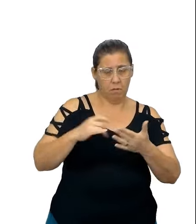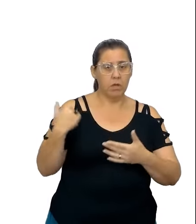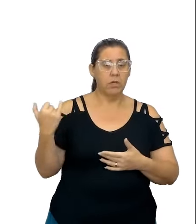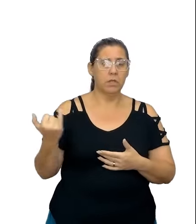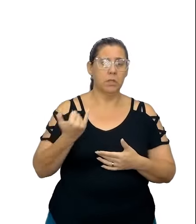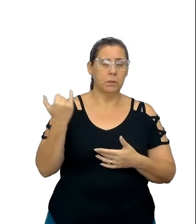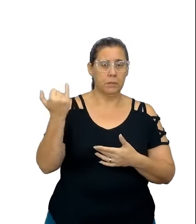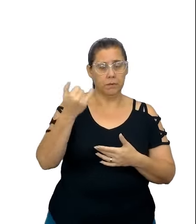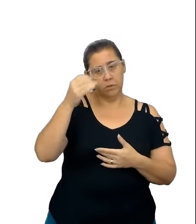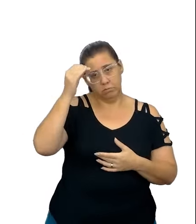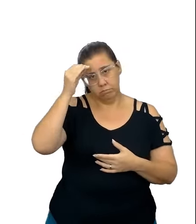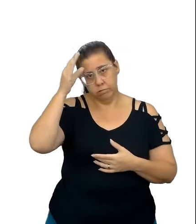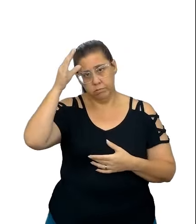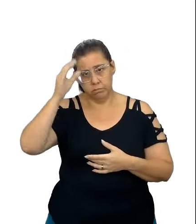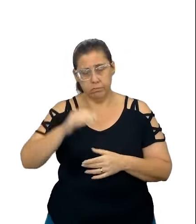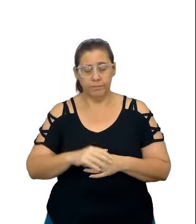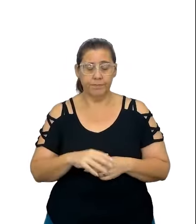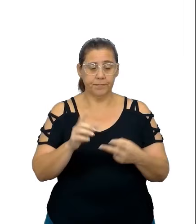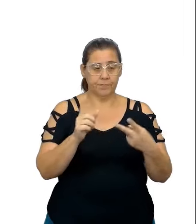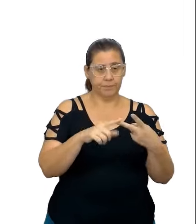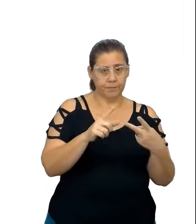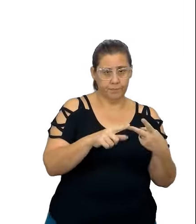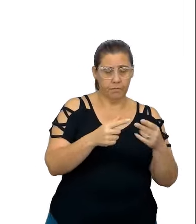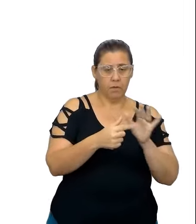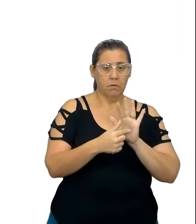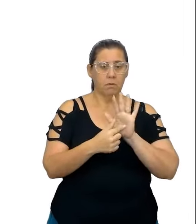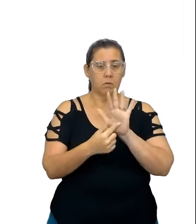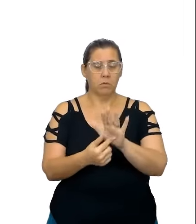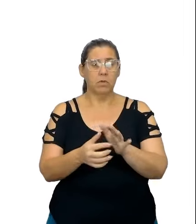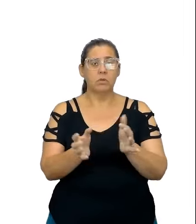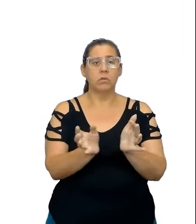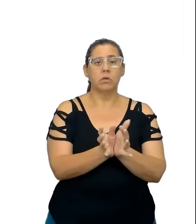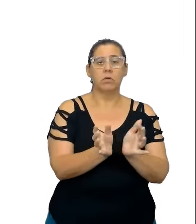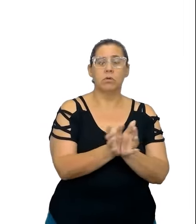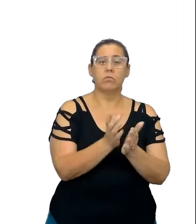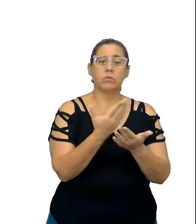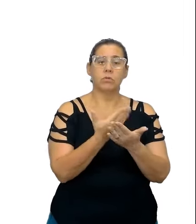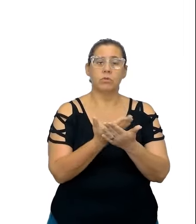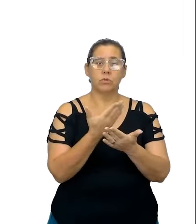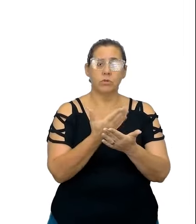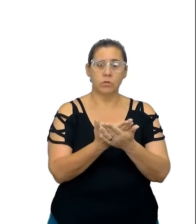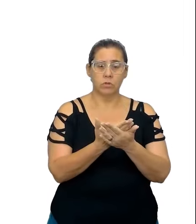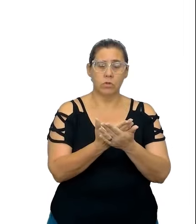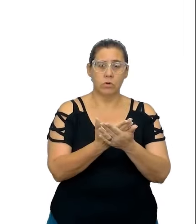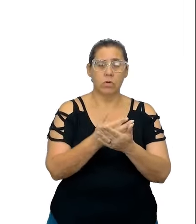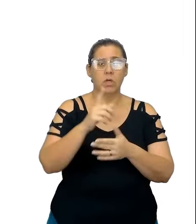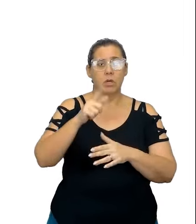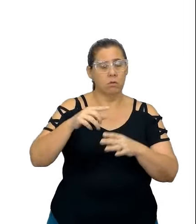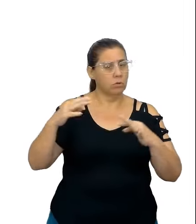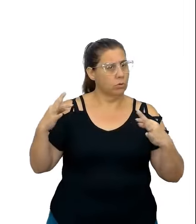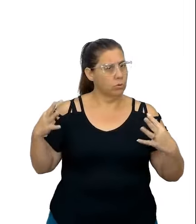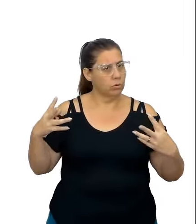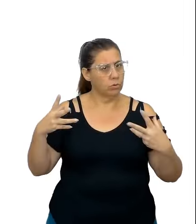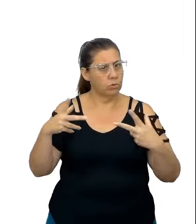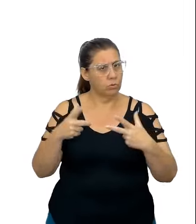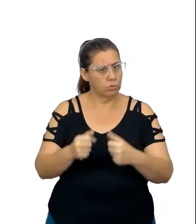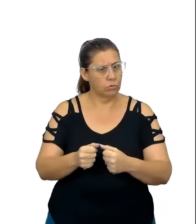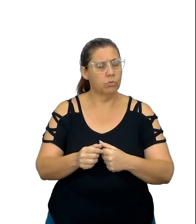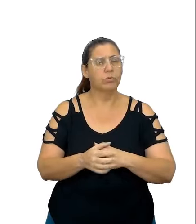objeto do conhecimento. Segundo, apresentar o conjunto de aulas, que são as proposições de toda a